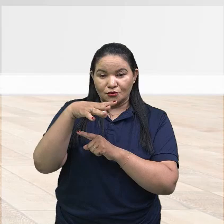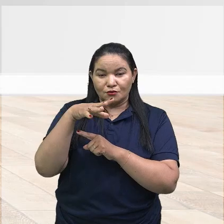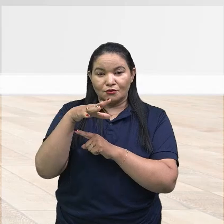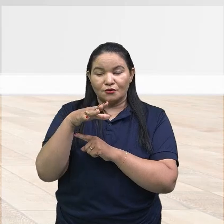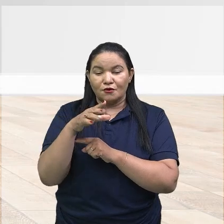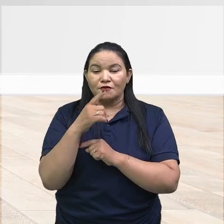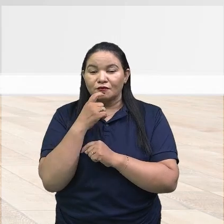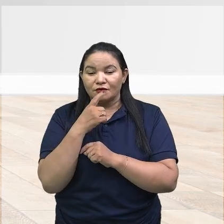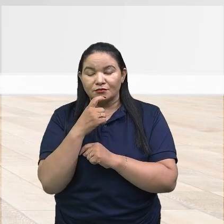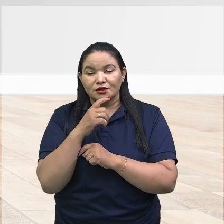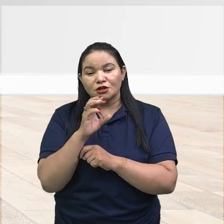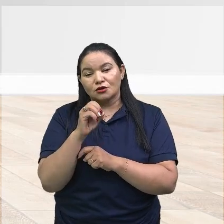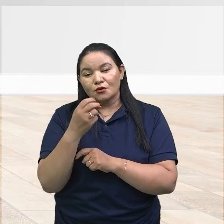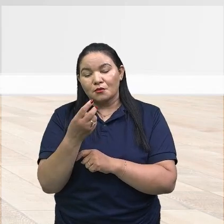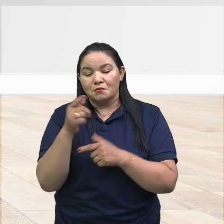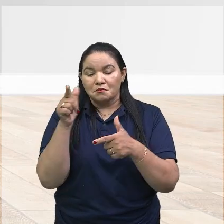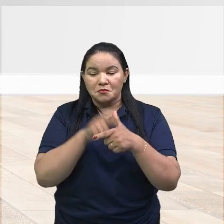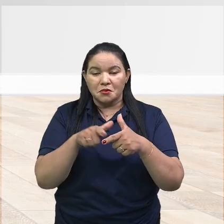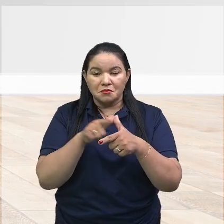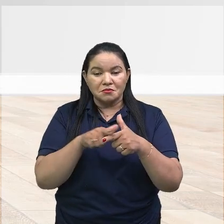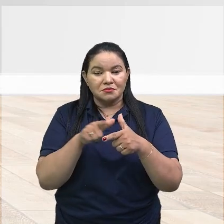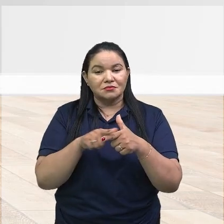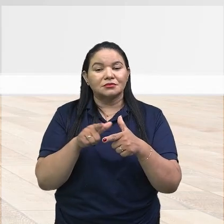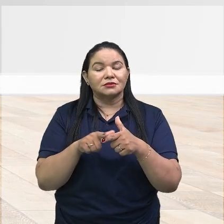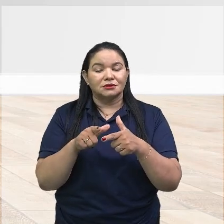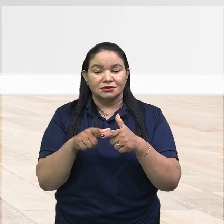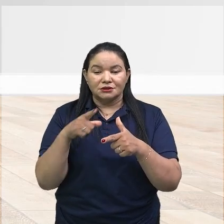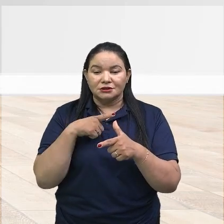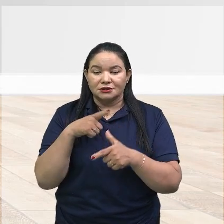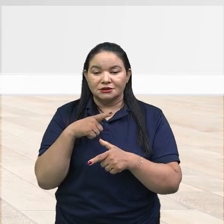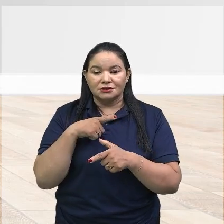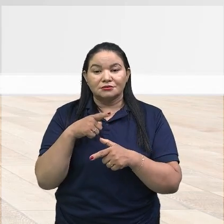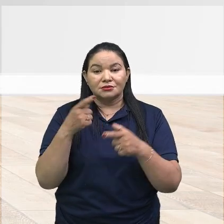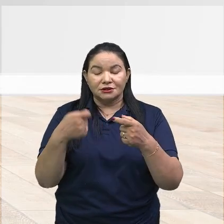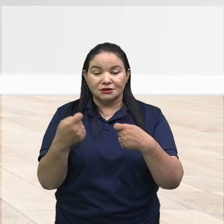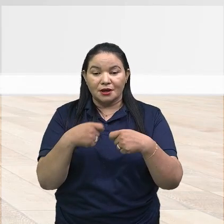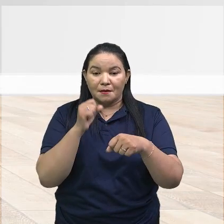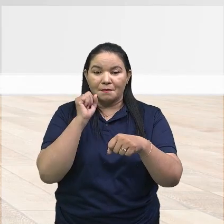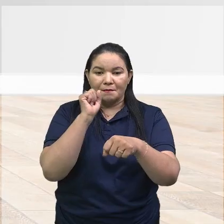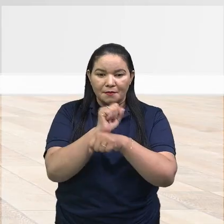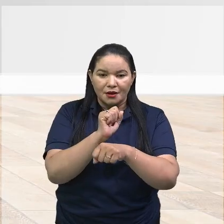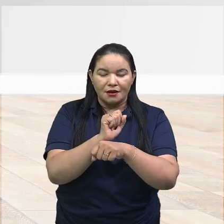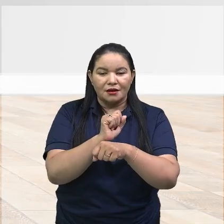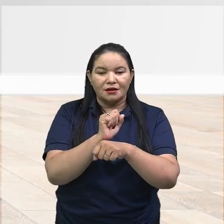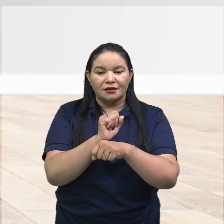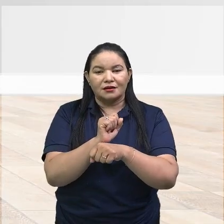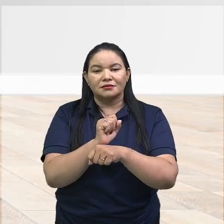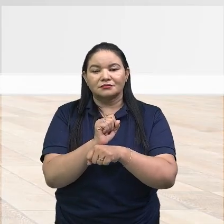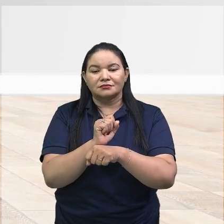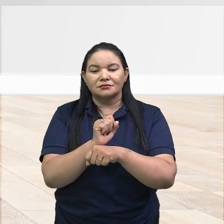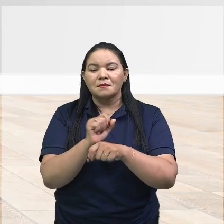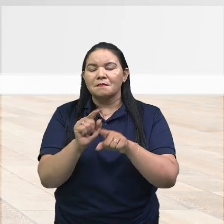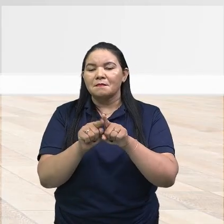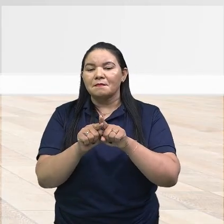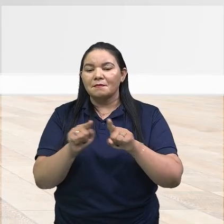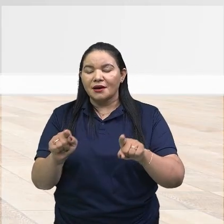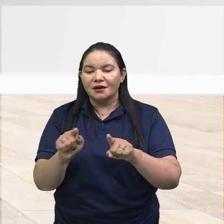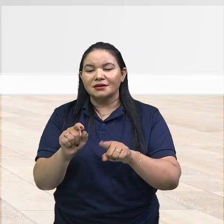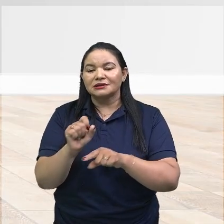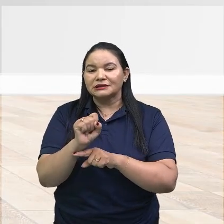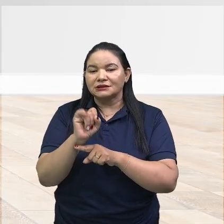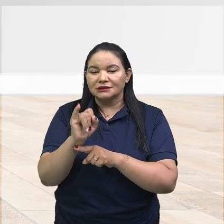está desligado, ou tem algum problema. Então, para você parar, não pode seguir. Aí, se a pessoa